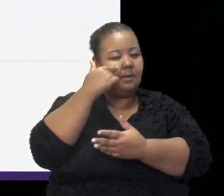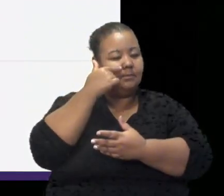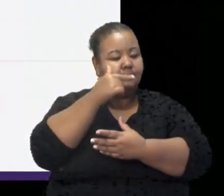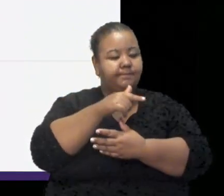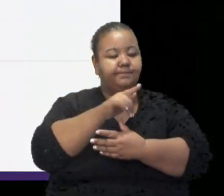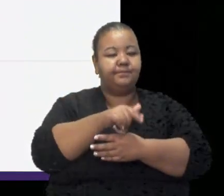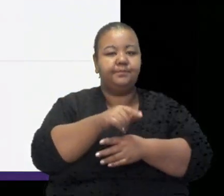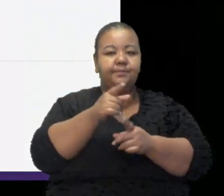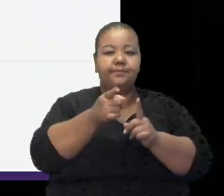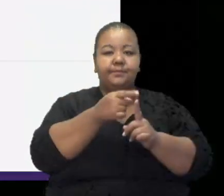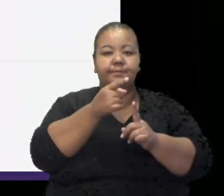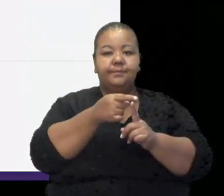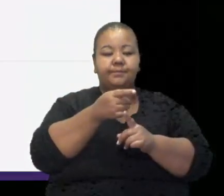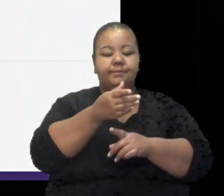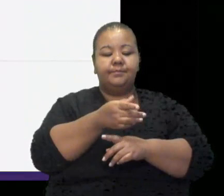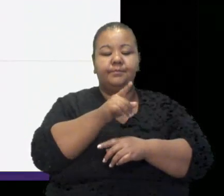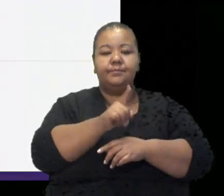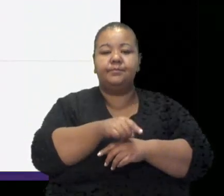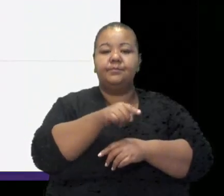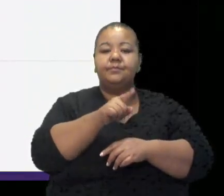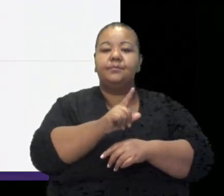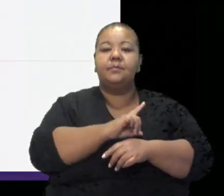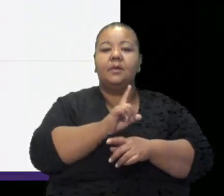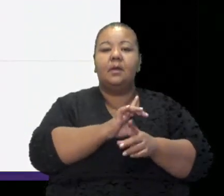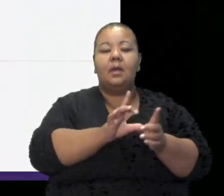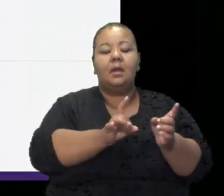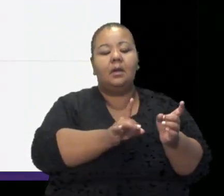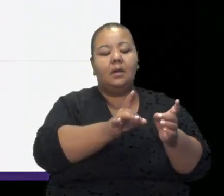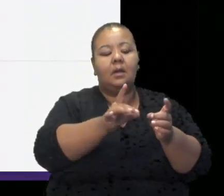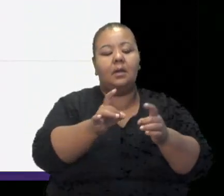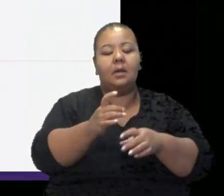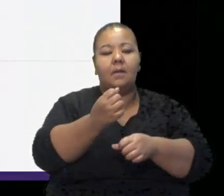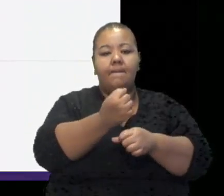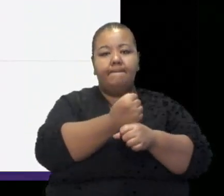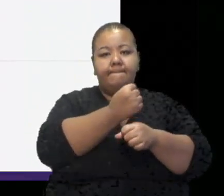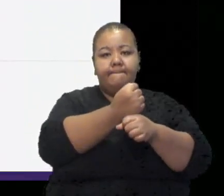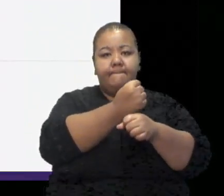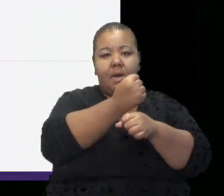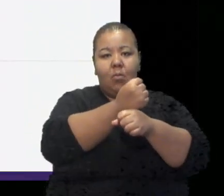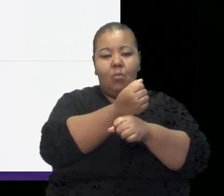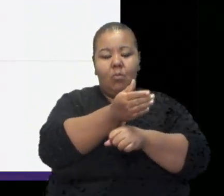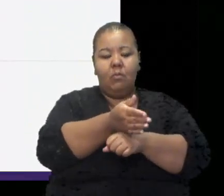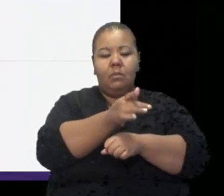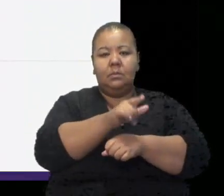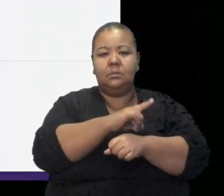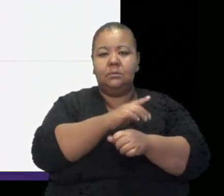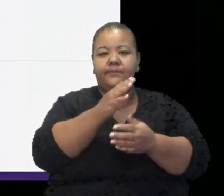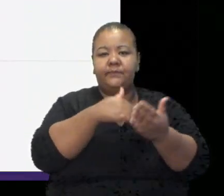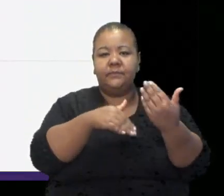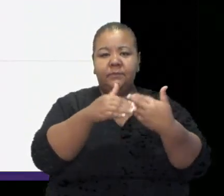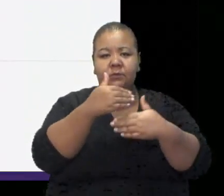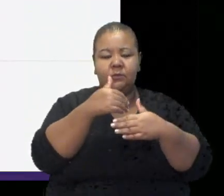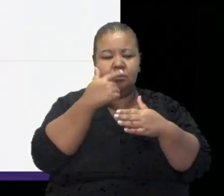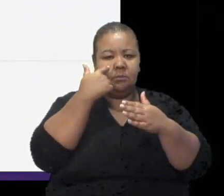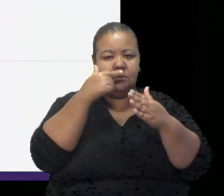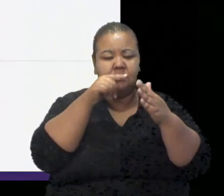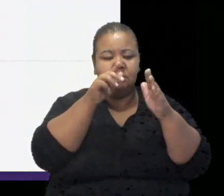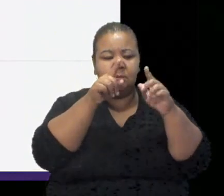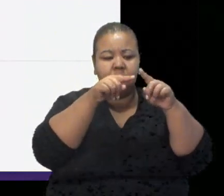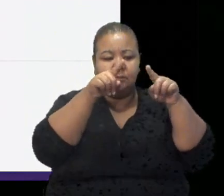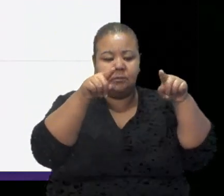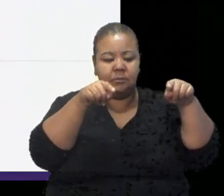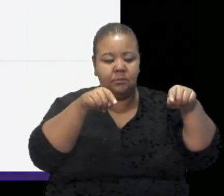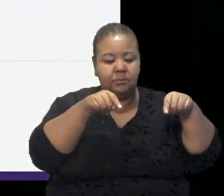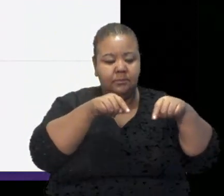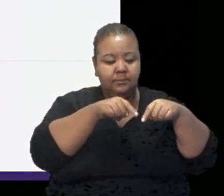anterior. Então, o macroprocesso seria a comercialização de pães. Então, aqui está todo o olhar para o que a